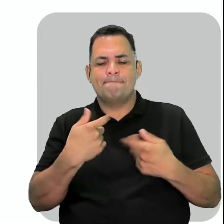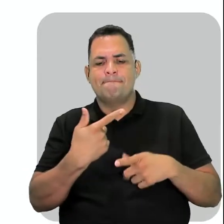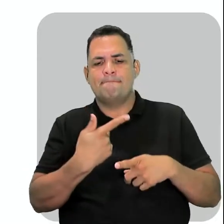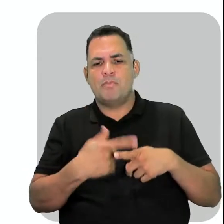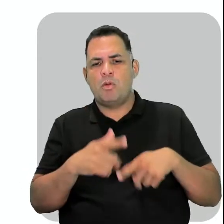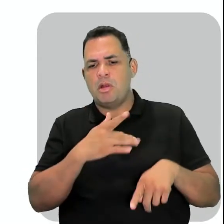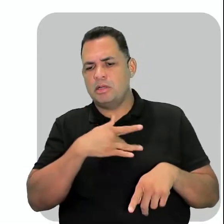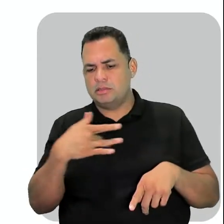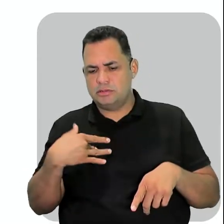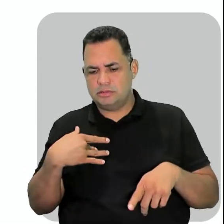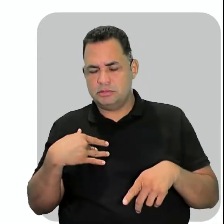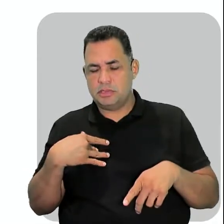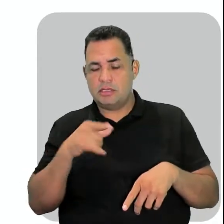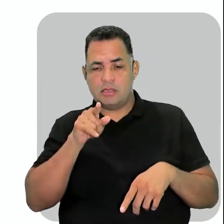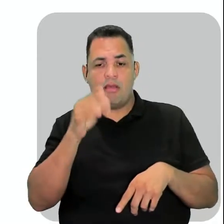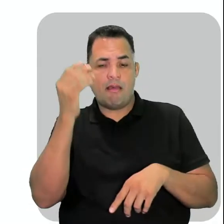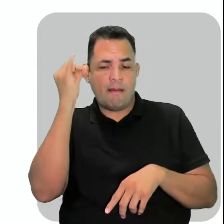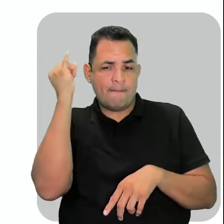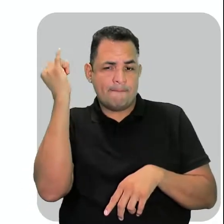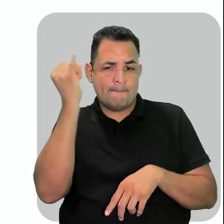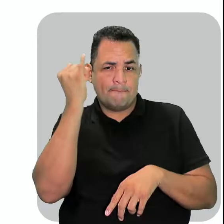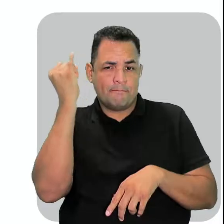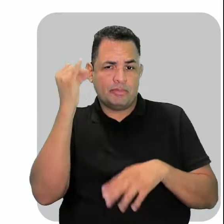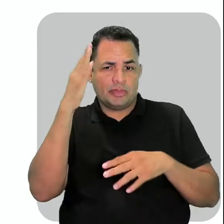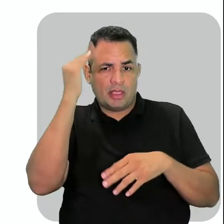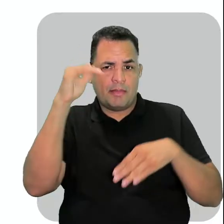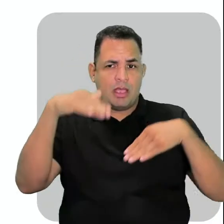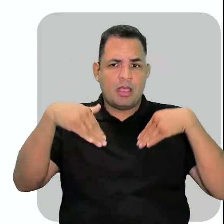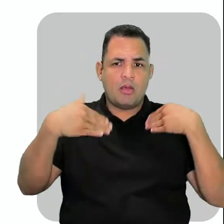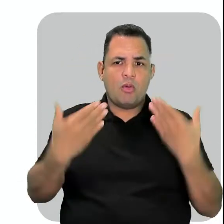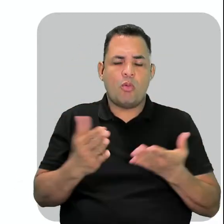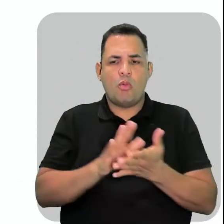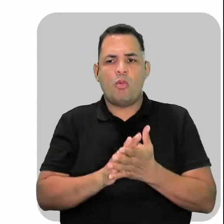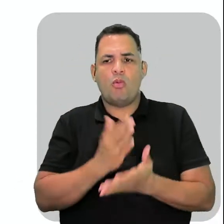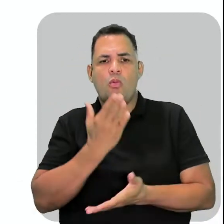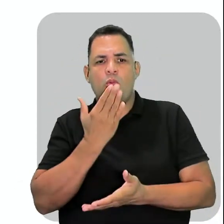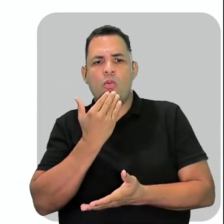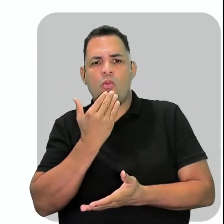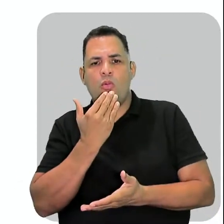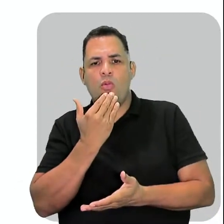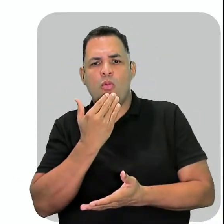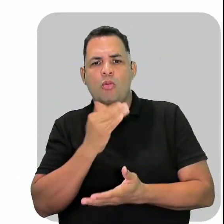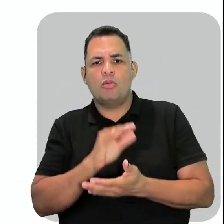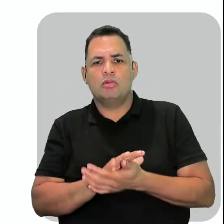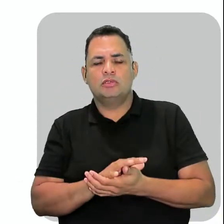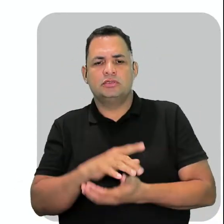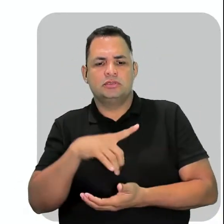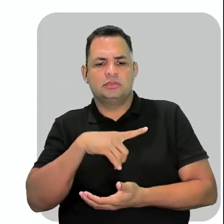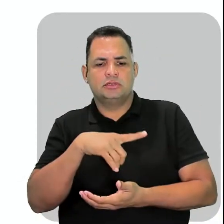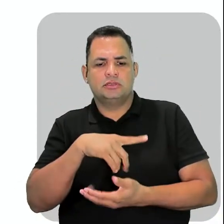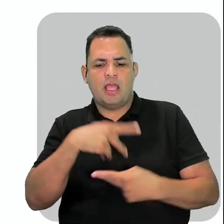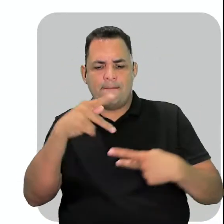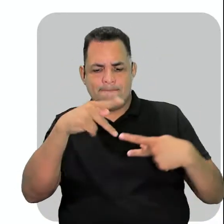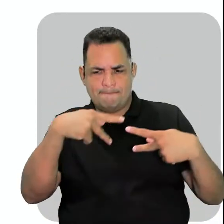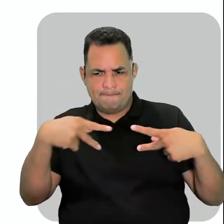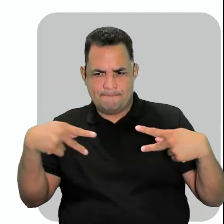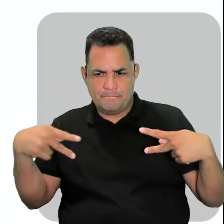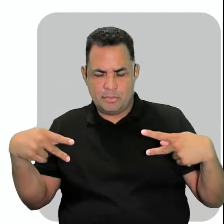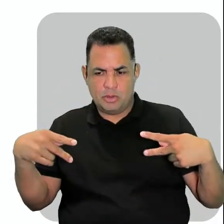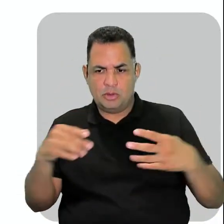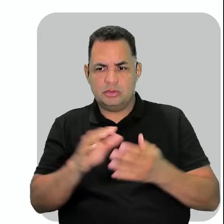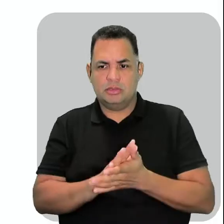muito importante a gente saber quais são os alimentos que são ricos em proteínas